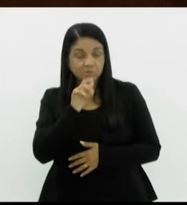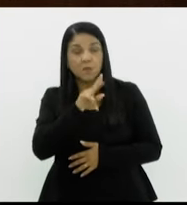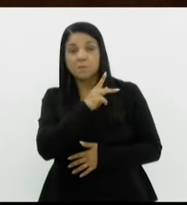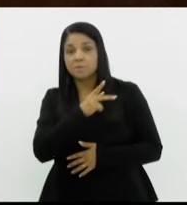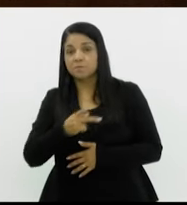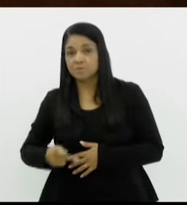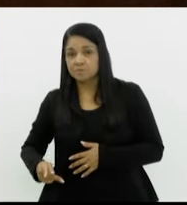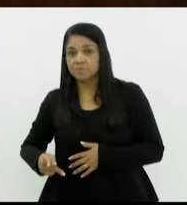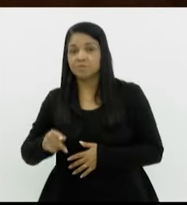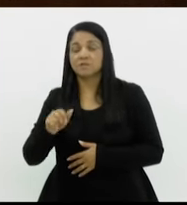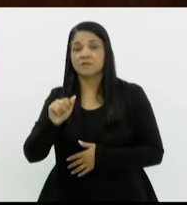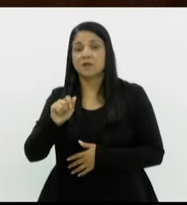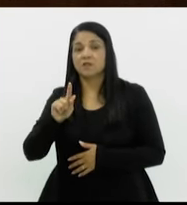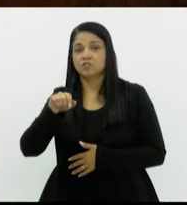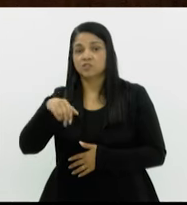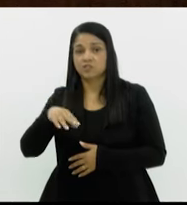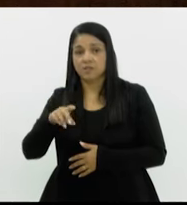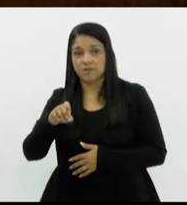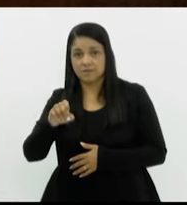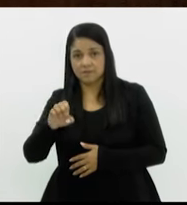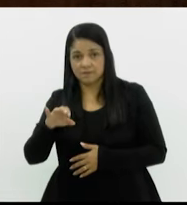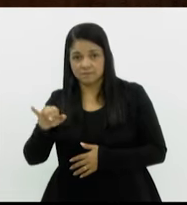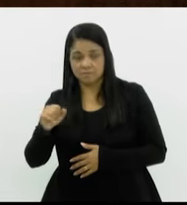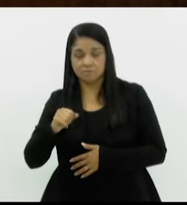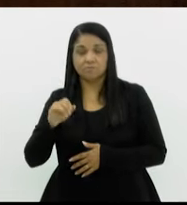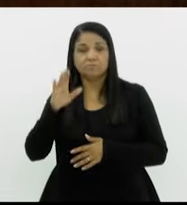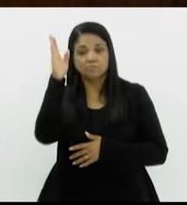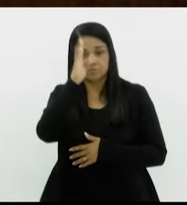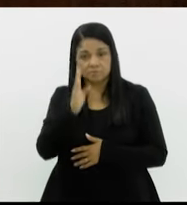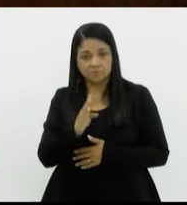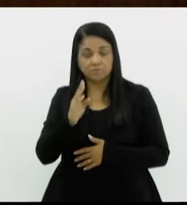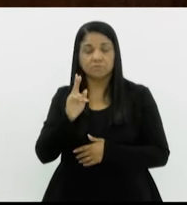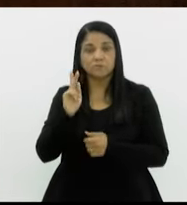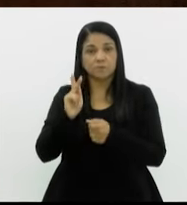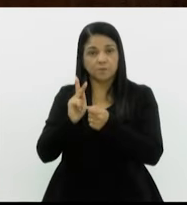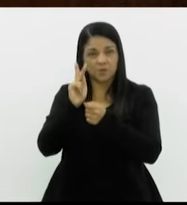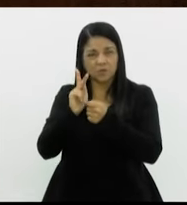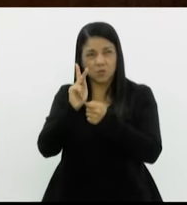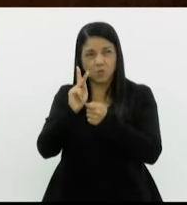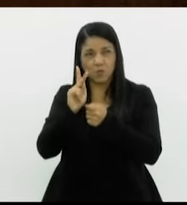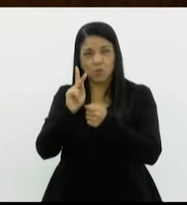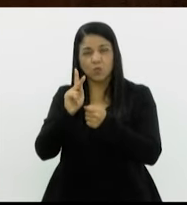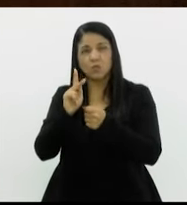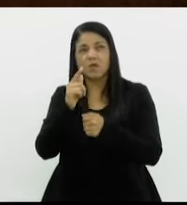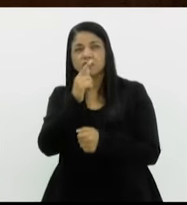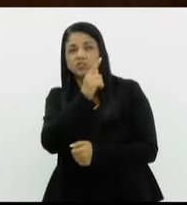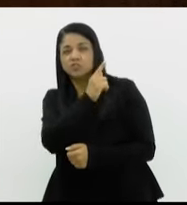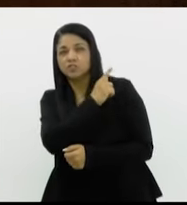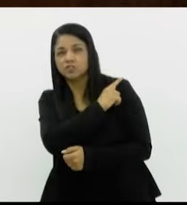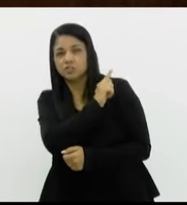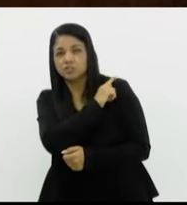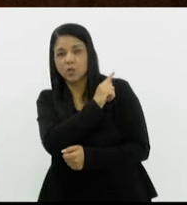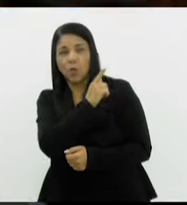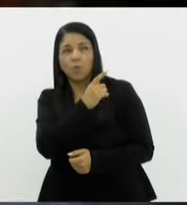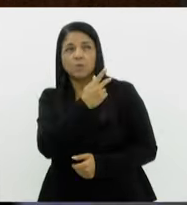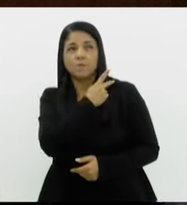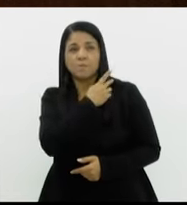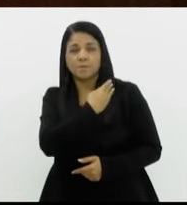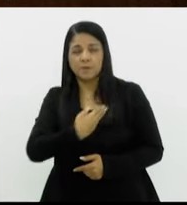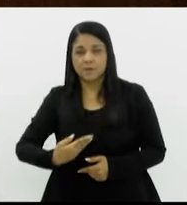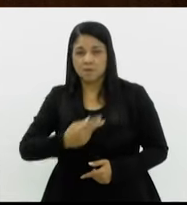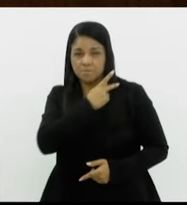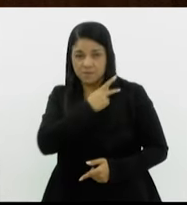presidente da Agência Nacional de Petróleo, salvo erro de memória, da gestão da presidenta Dilma